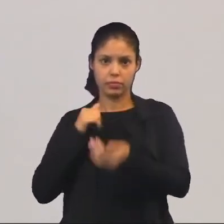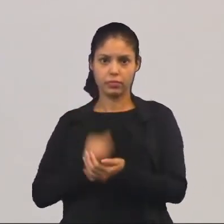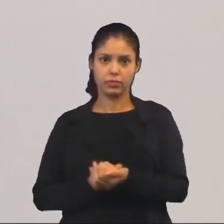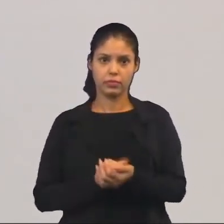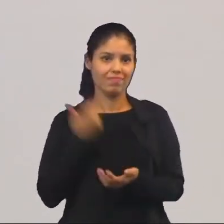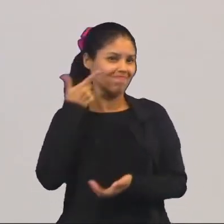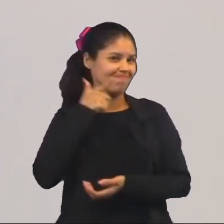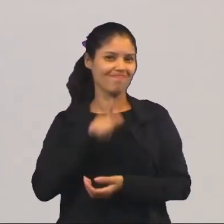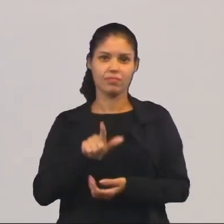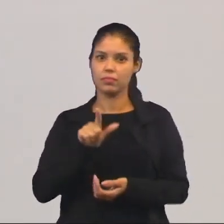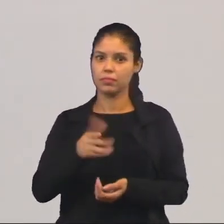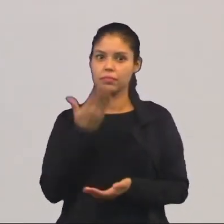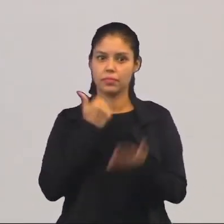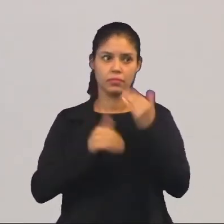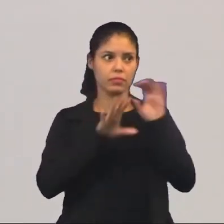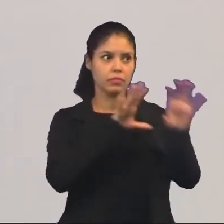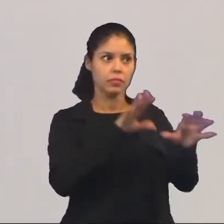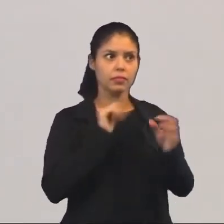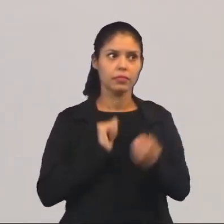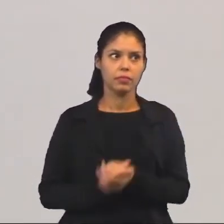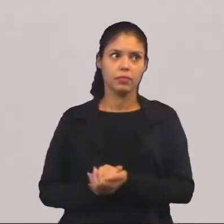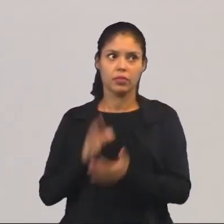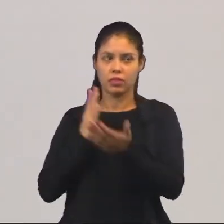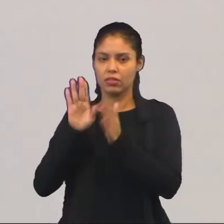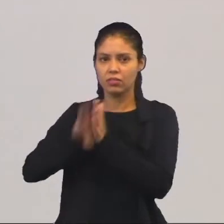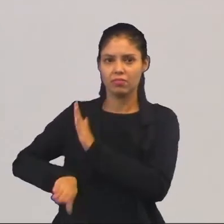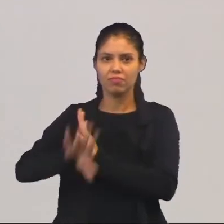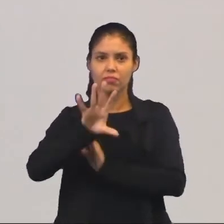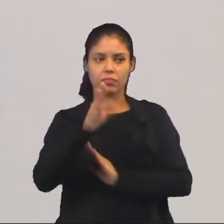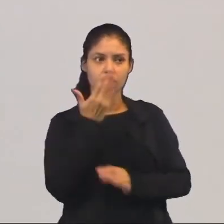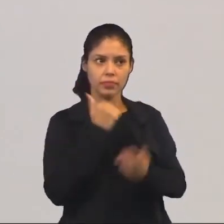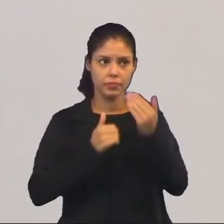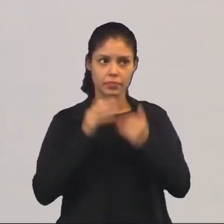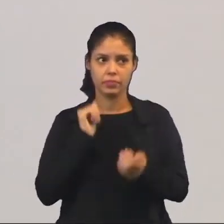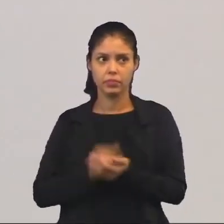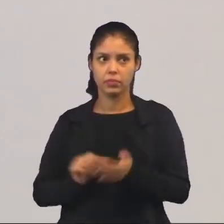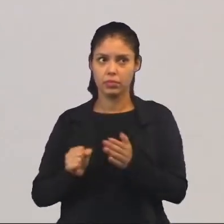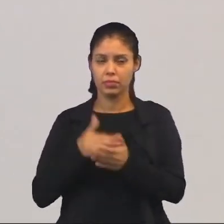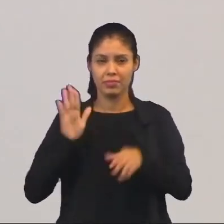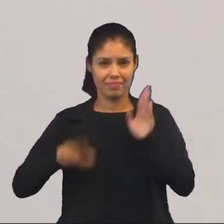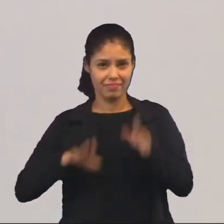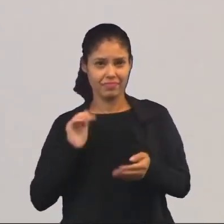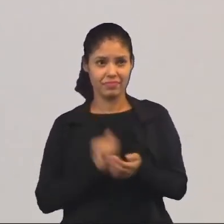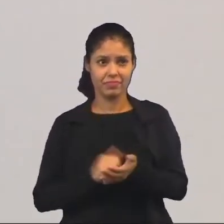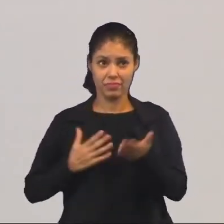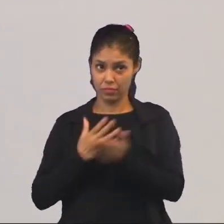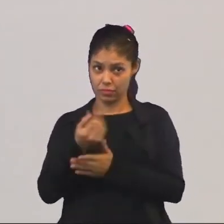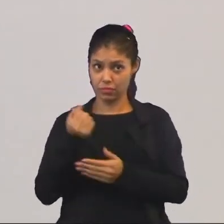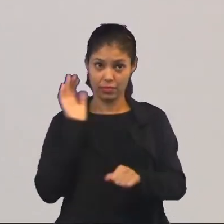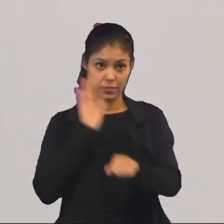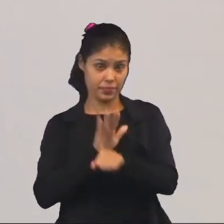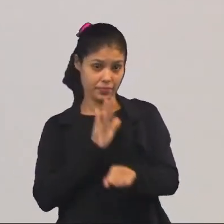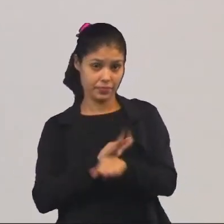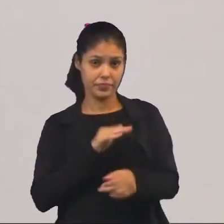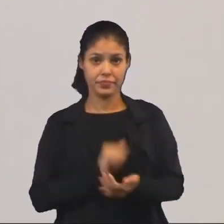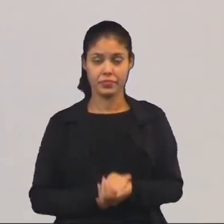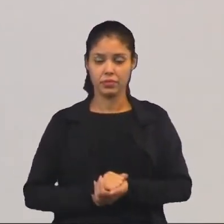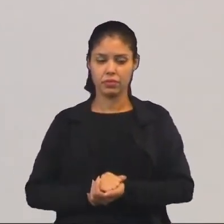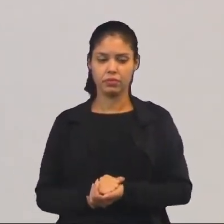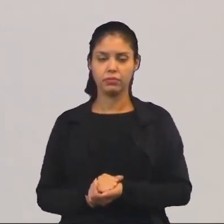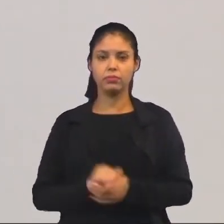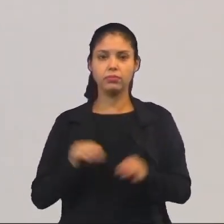torno de eu não consigo parar de comer isso, eu não consigo tirar isso da minha alimentação. E muitas vezes essa busca por ajuda,